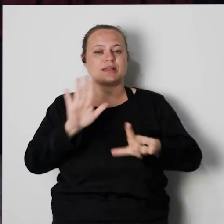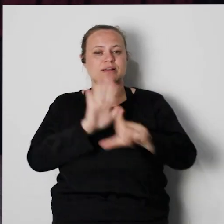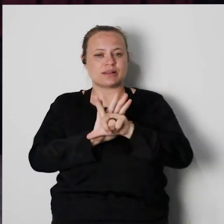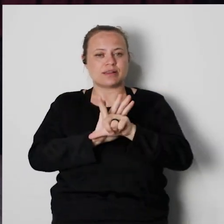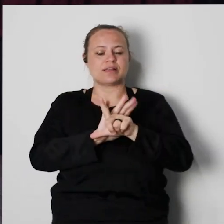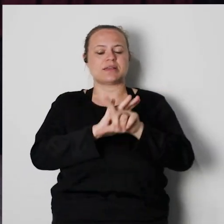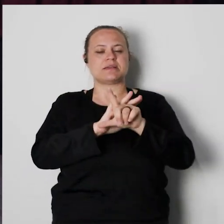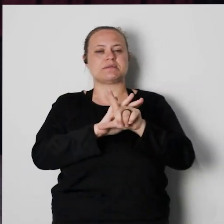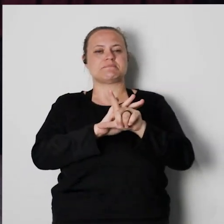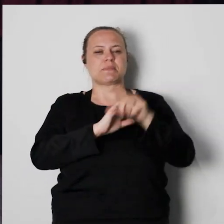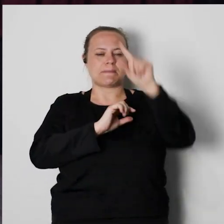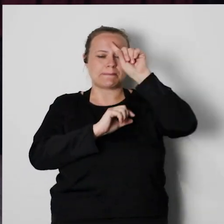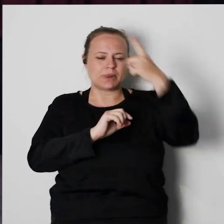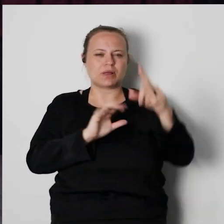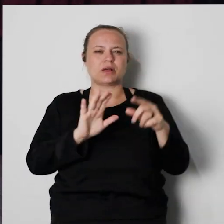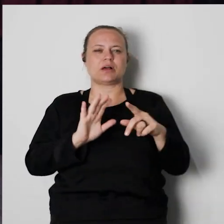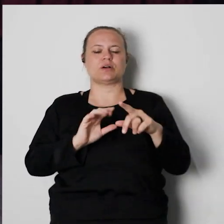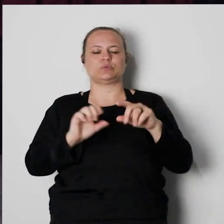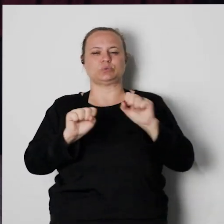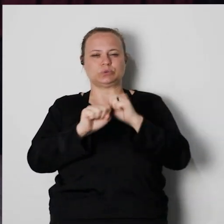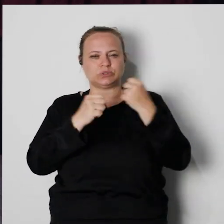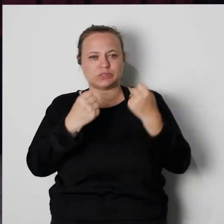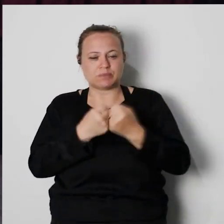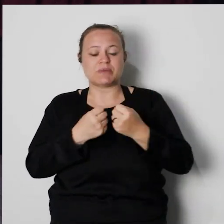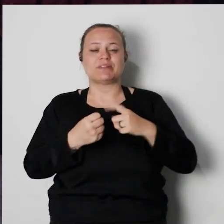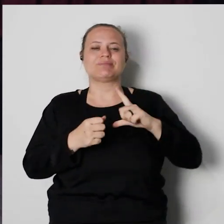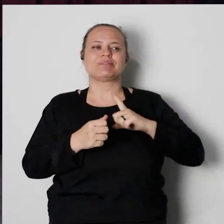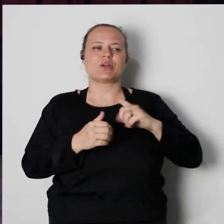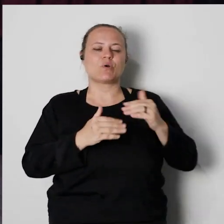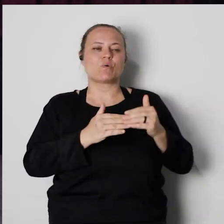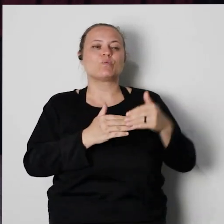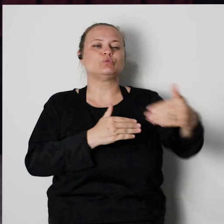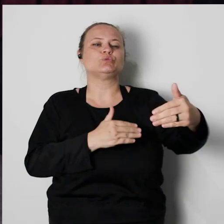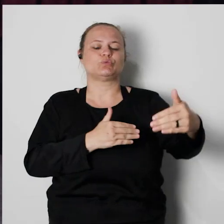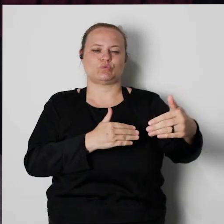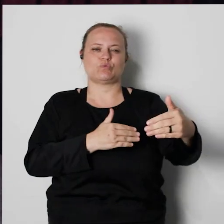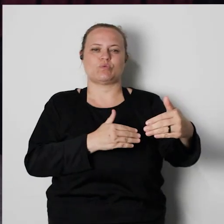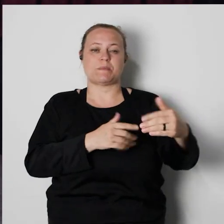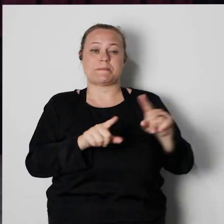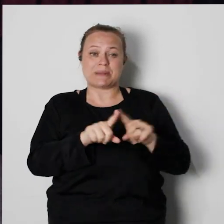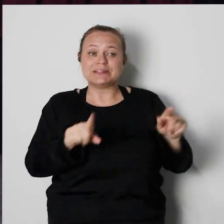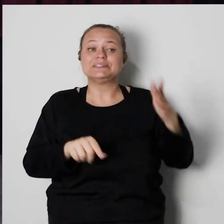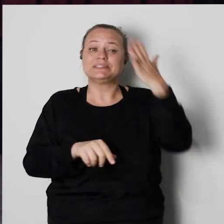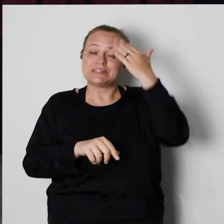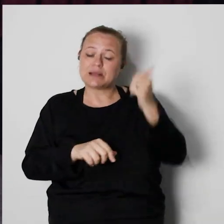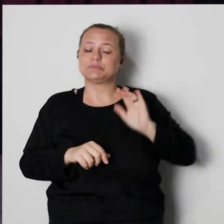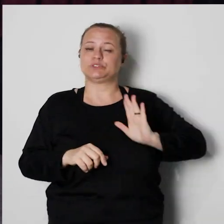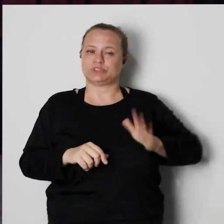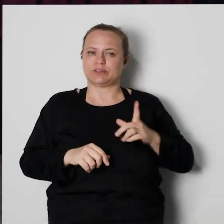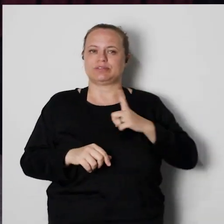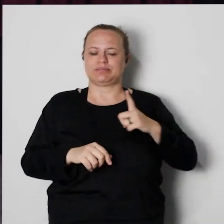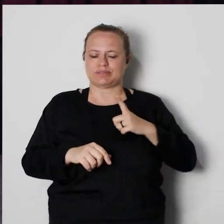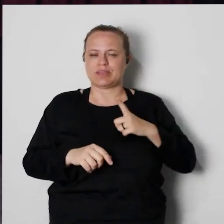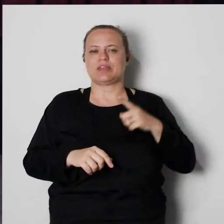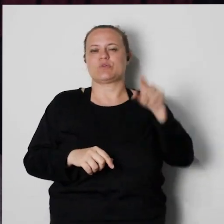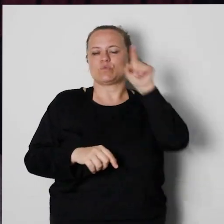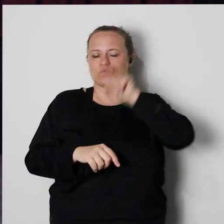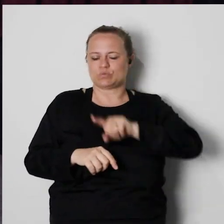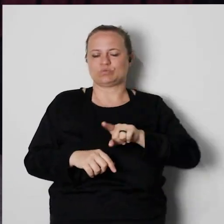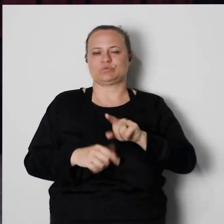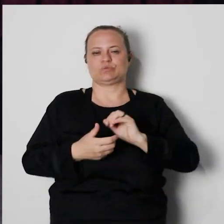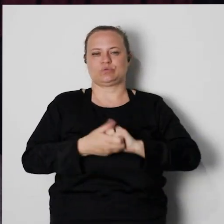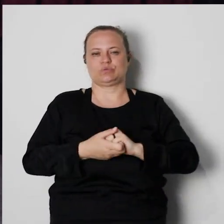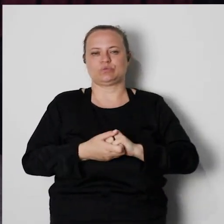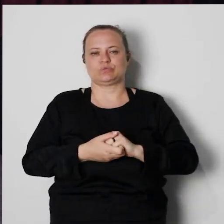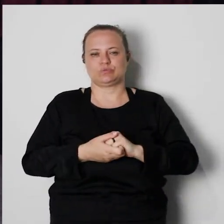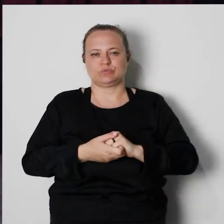dado prosseguimento, eu acho que ter difundido e ter estruturado, tem lei do plano e do sistema,